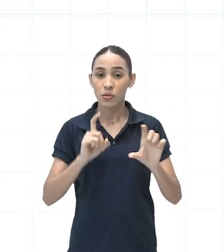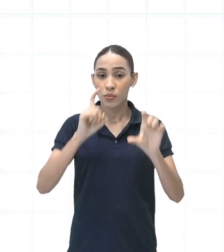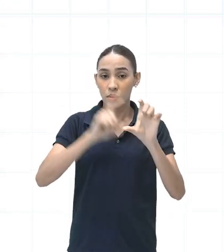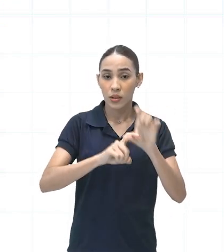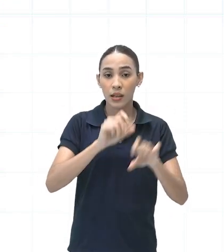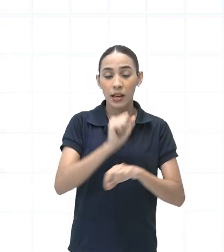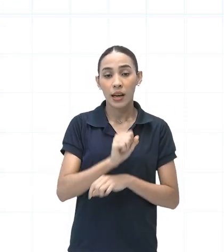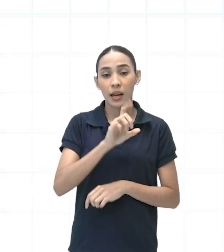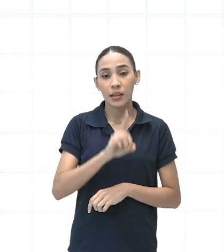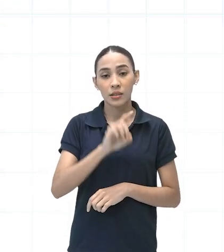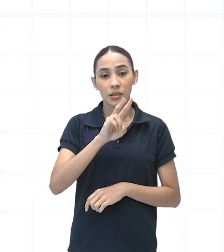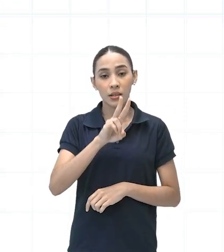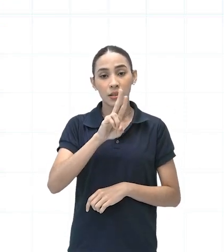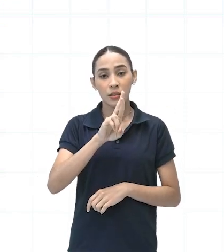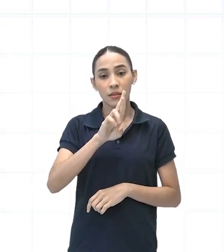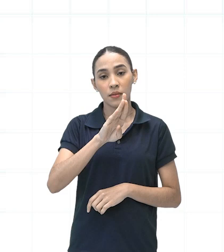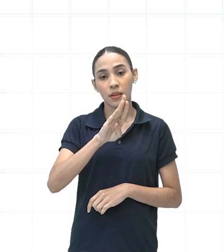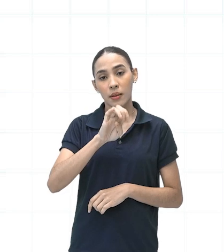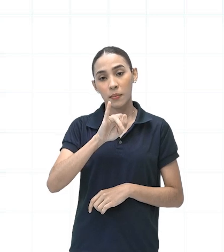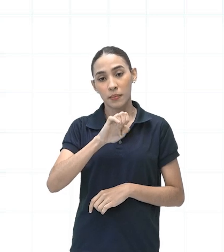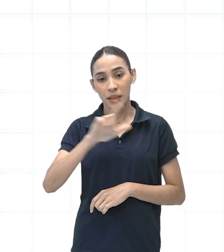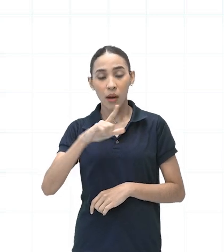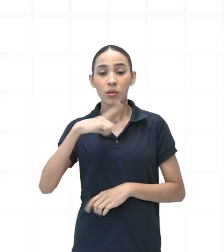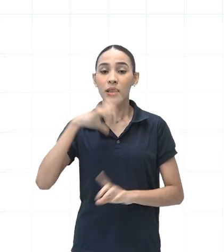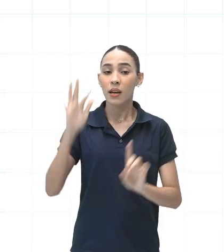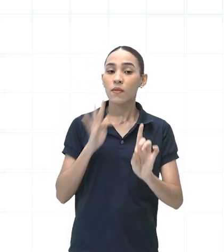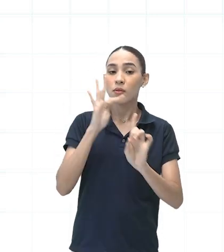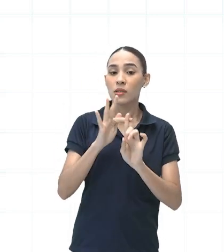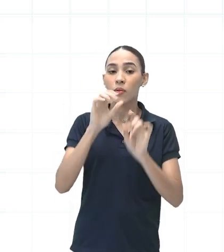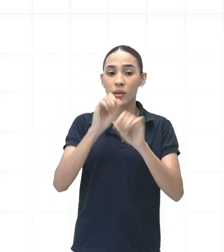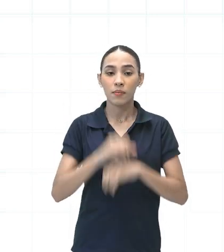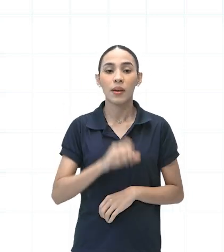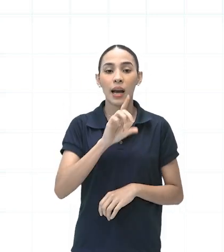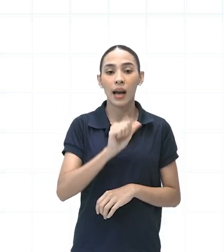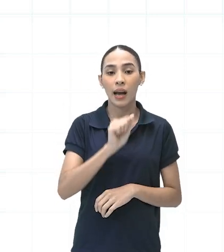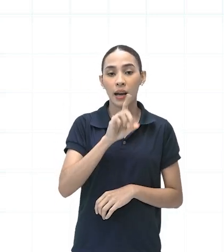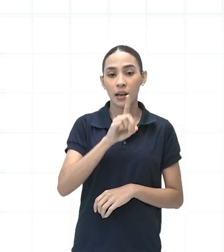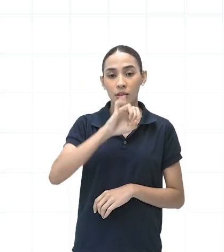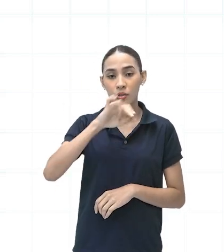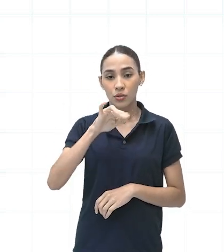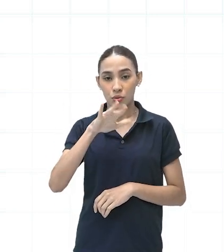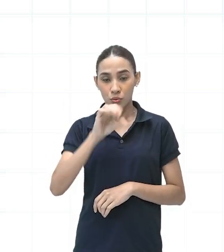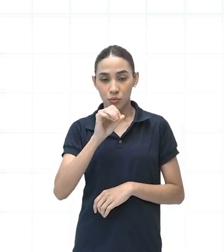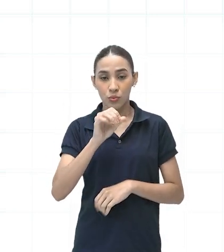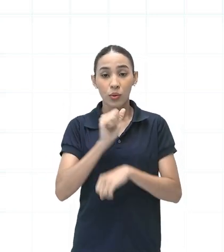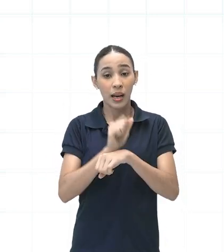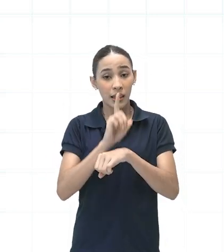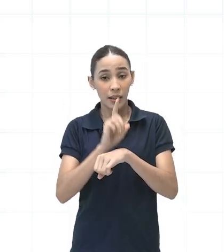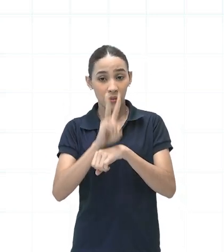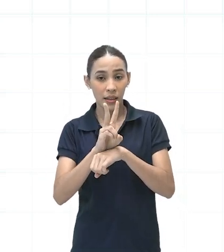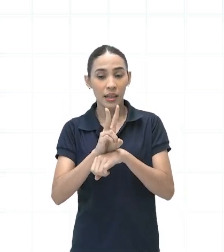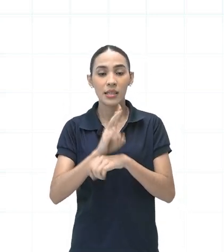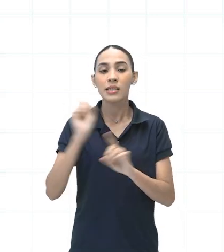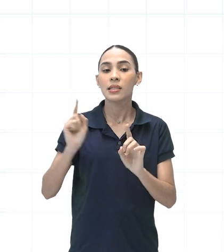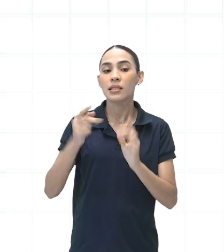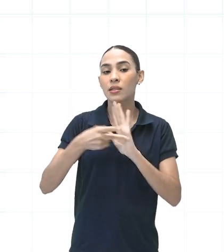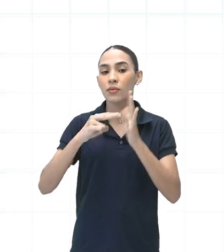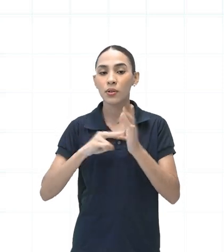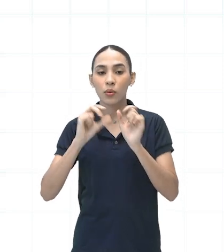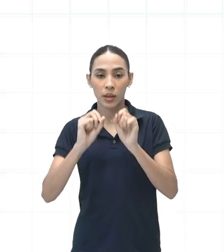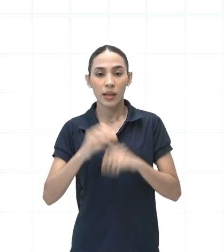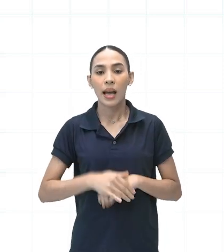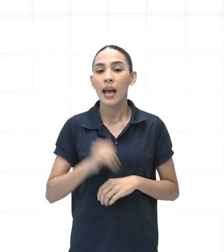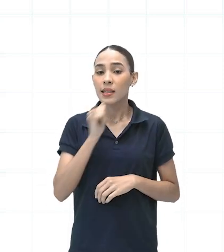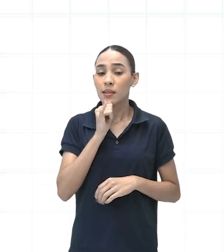subordinada adverbial tem a função dos adjuntos adverbiais, isto é, exprimem circunstância